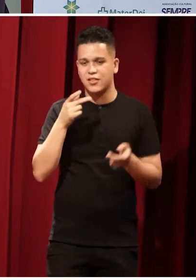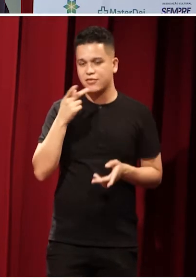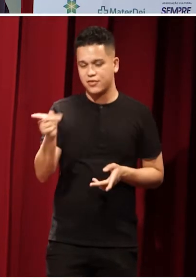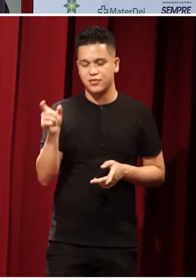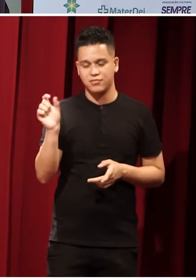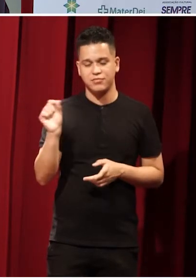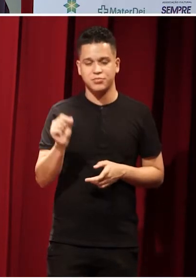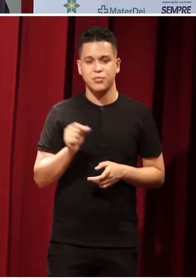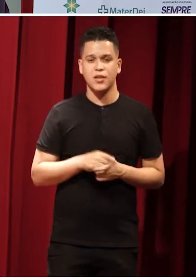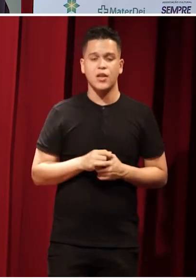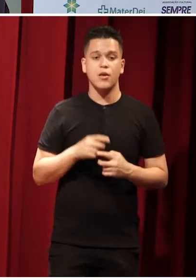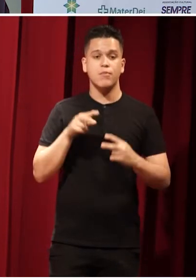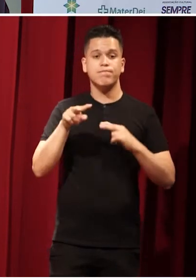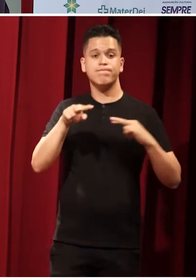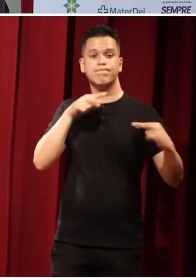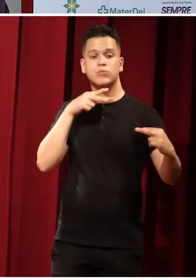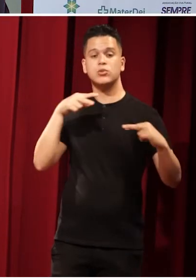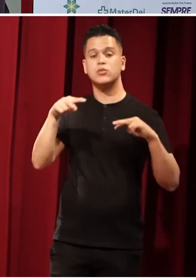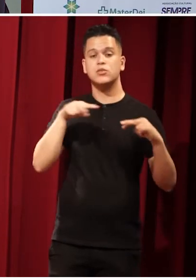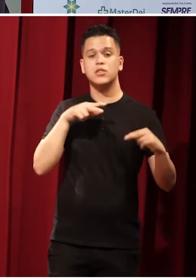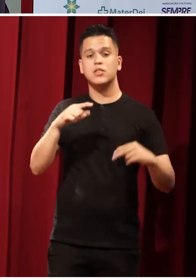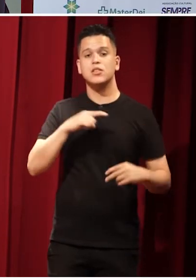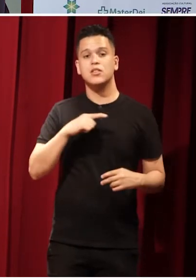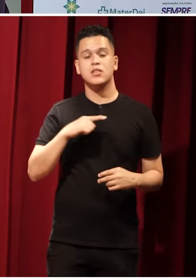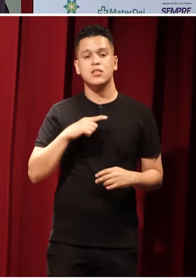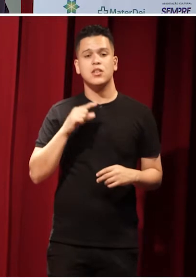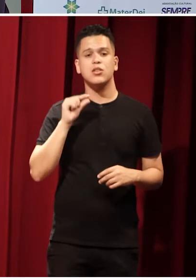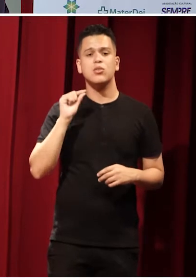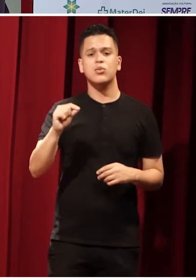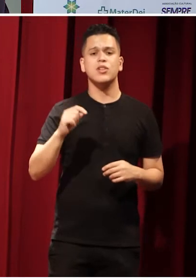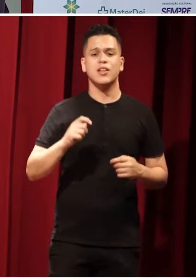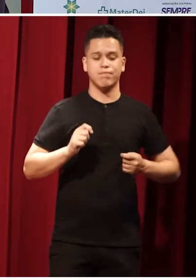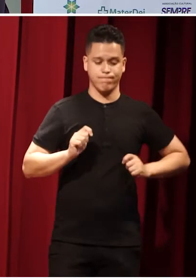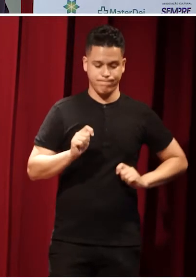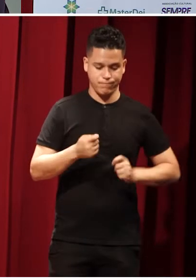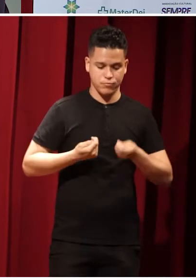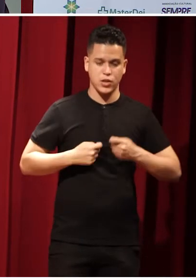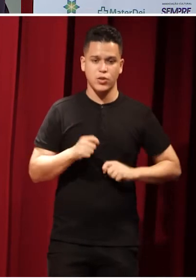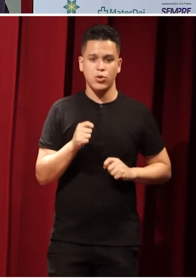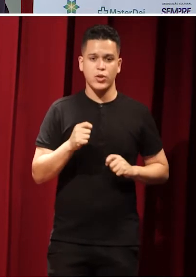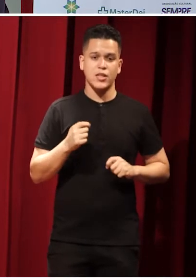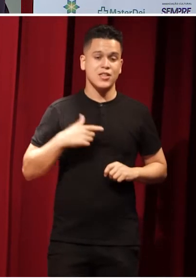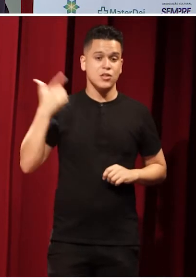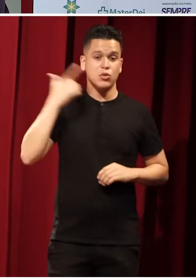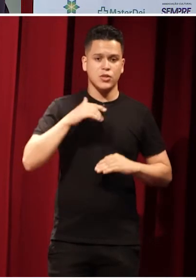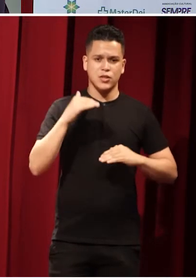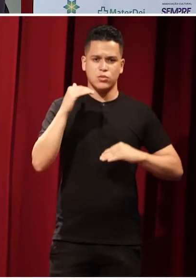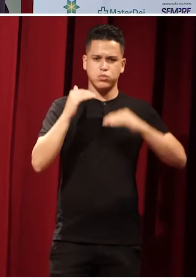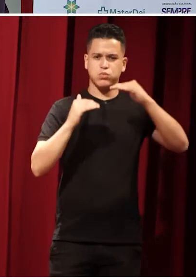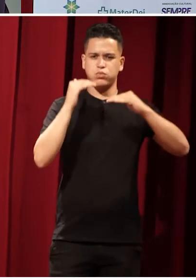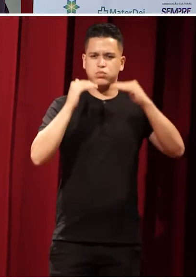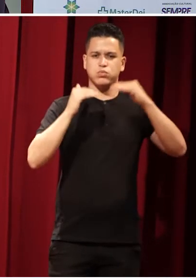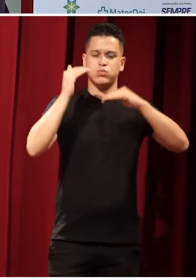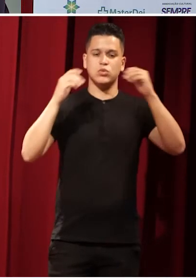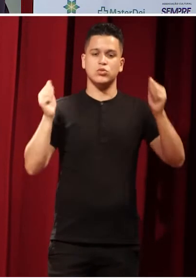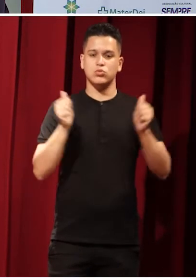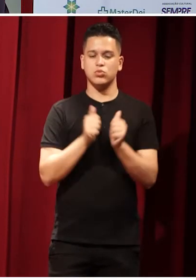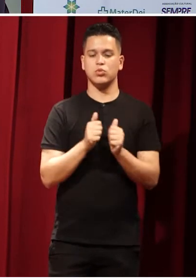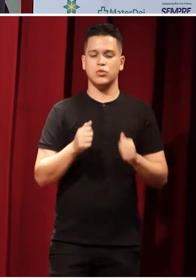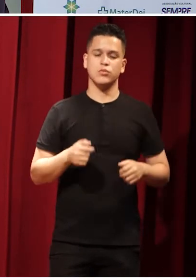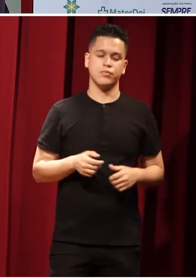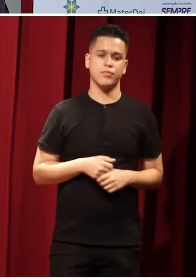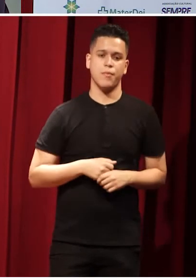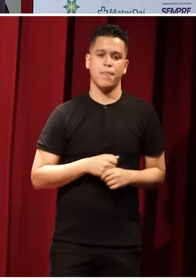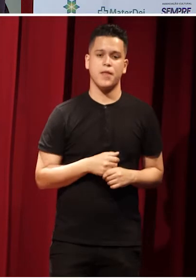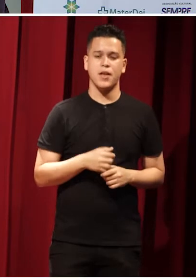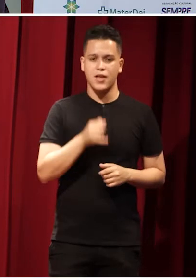visão que se tem do que é uma economia competitiva no século XXI. O Planalto hoje está ocupado